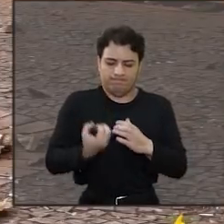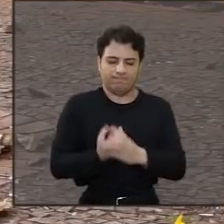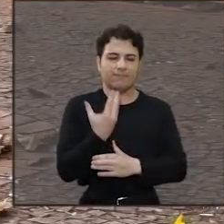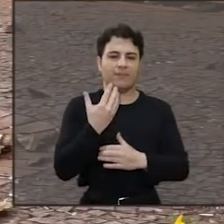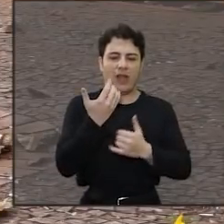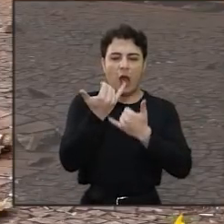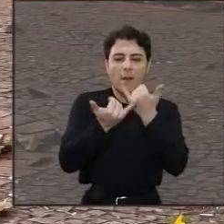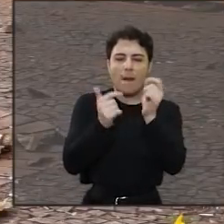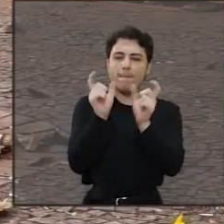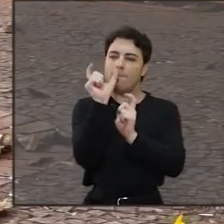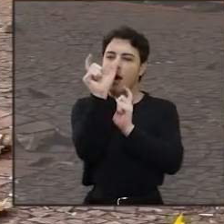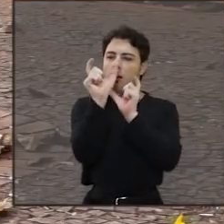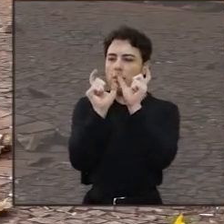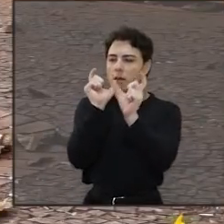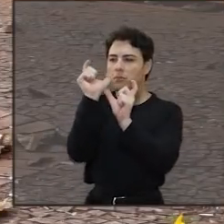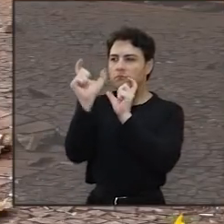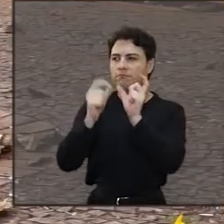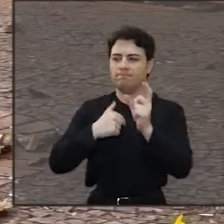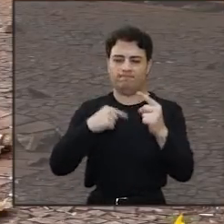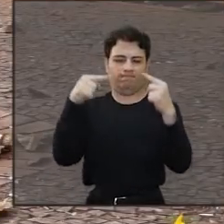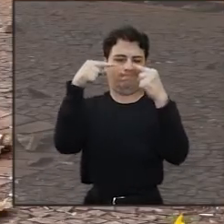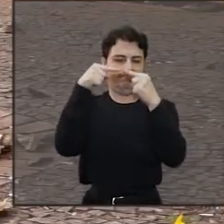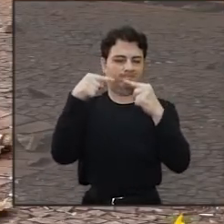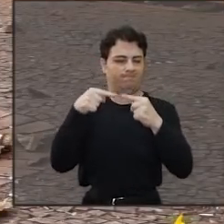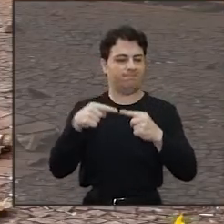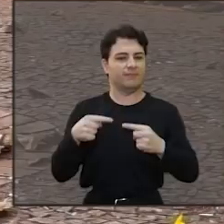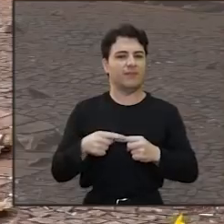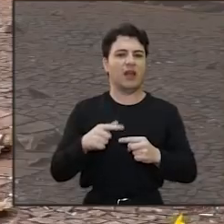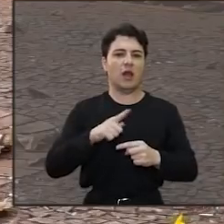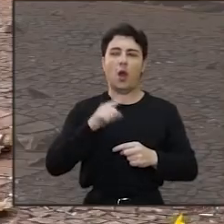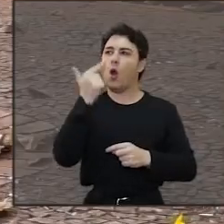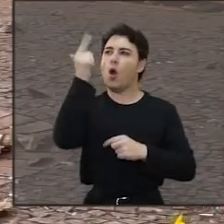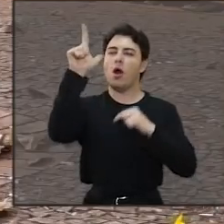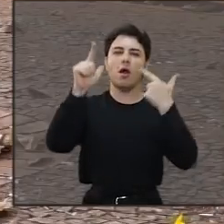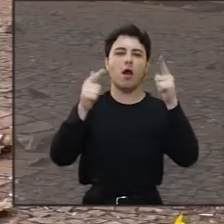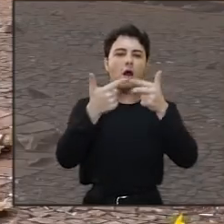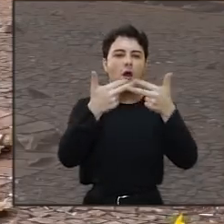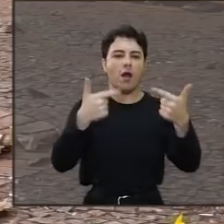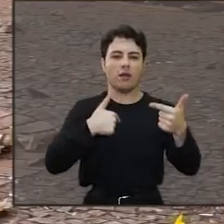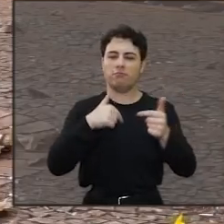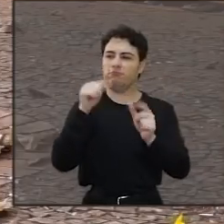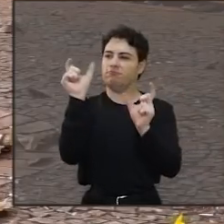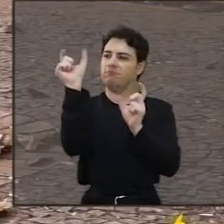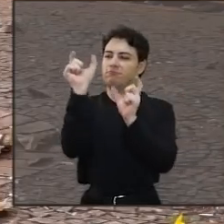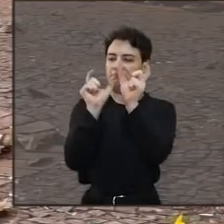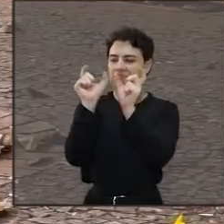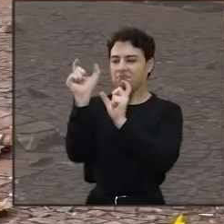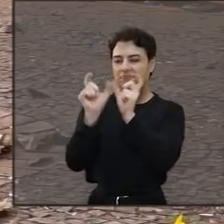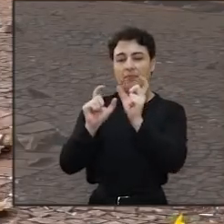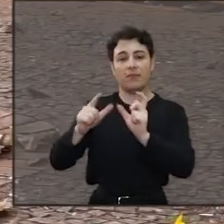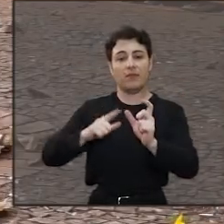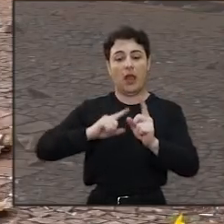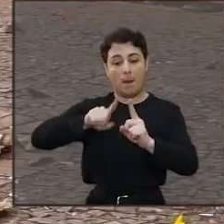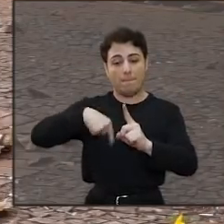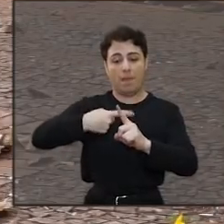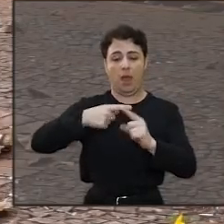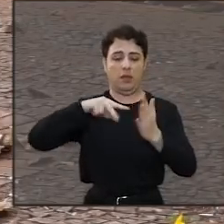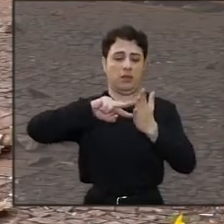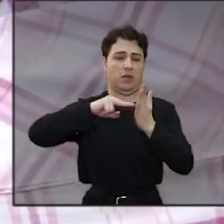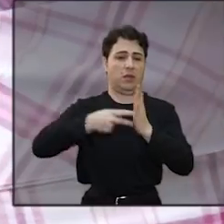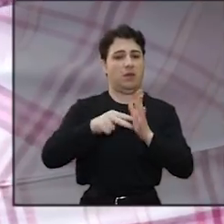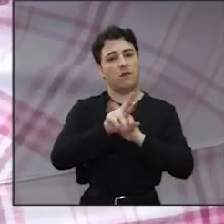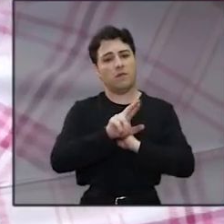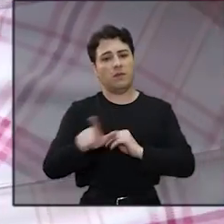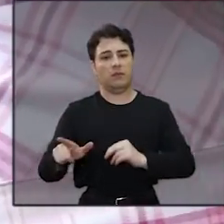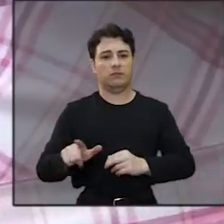capaz de fazer aquilo de alguma forma, de brincar com as palavras, com a montagem das palavras, dividir, juntar outras coisas que não eram esperadas,